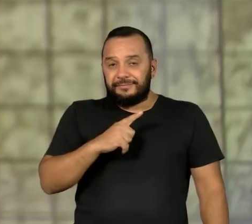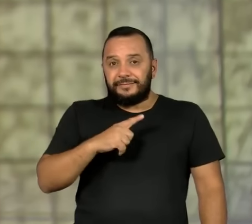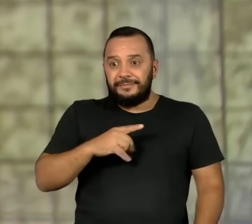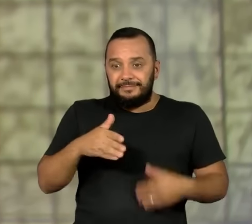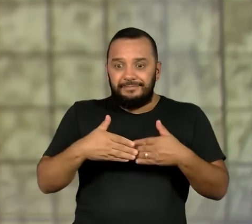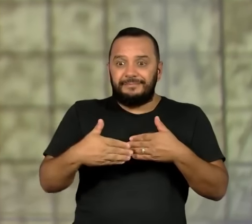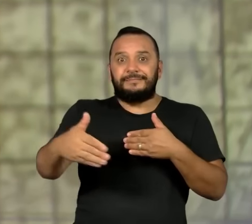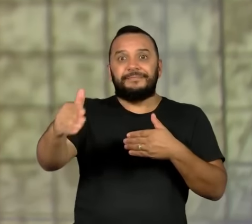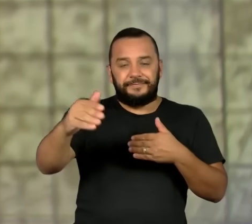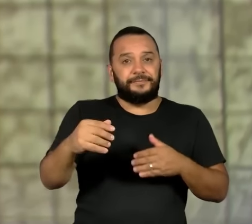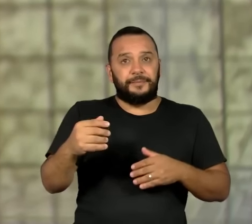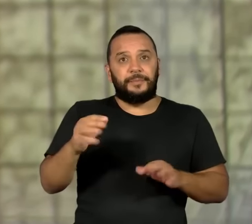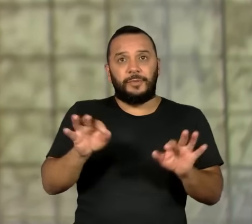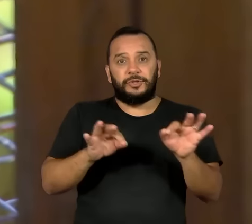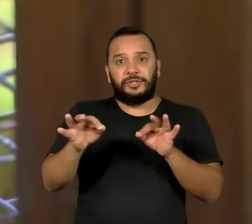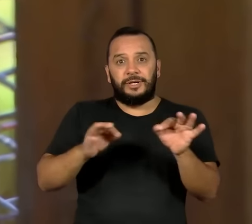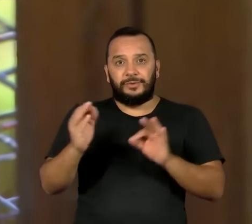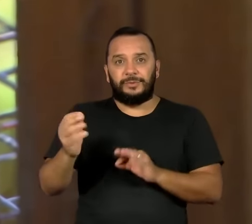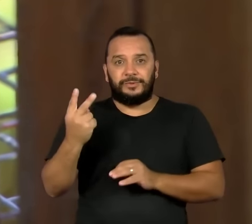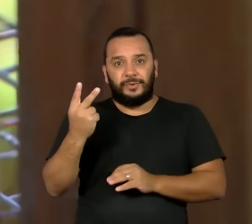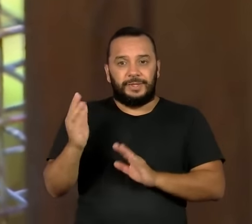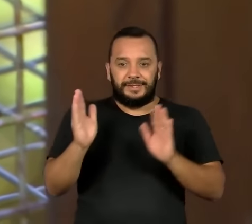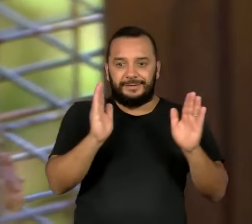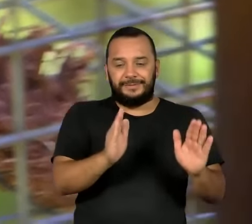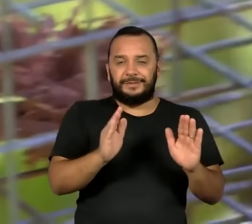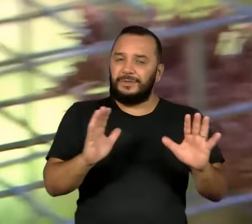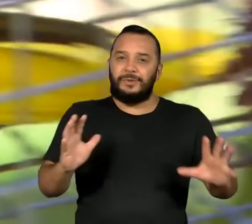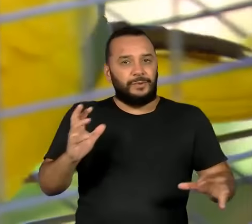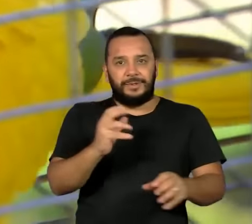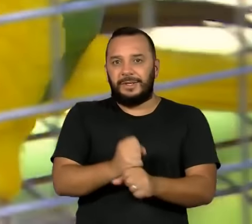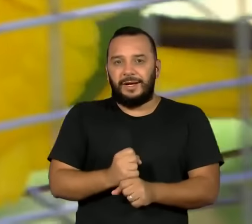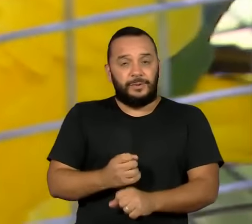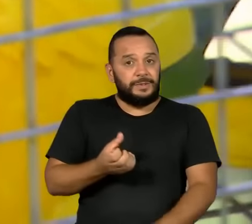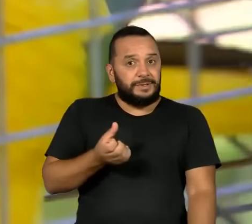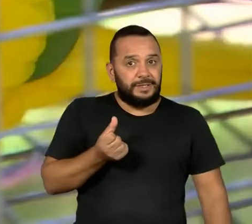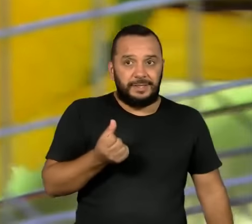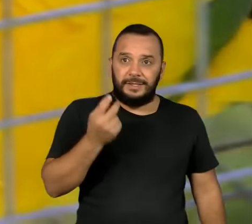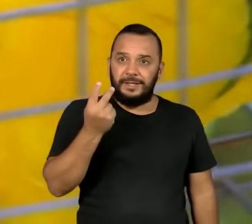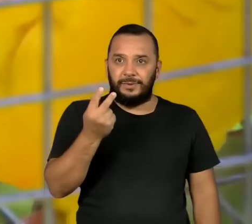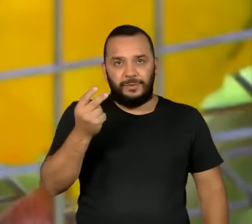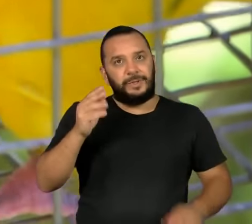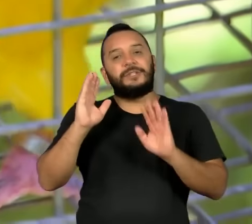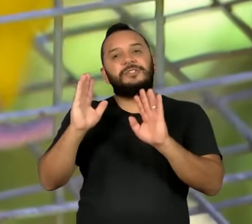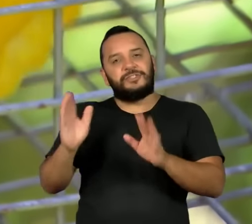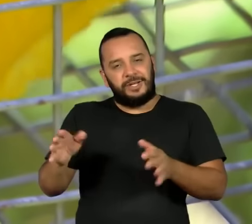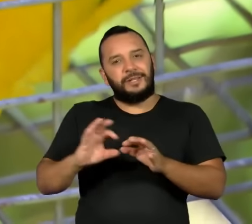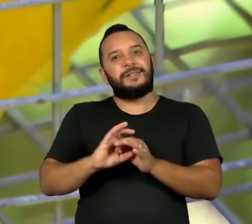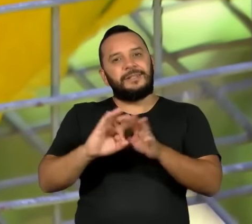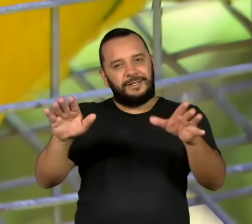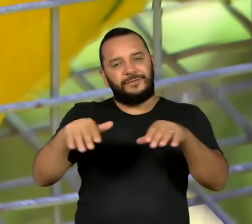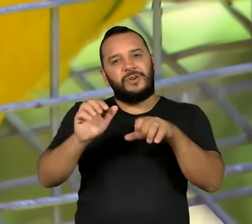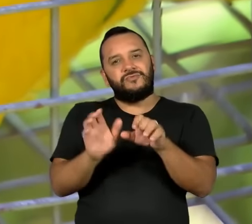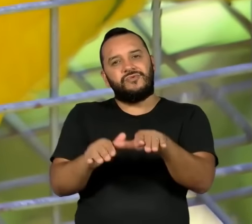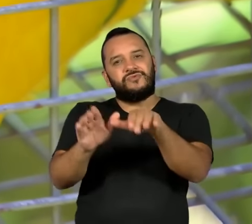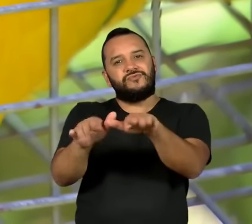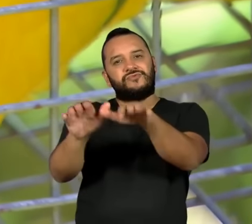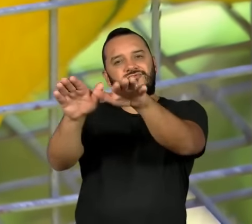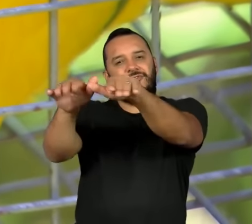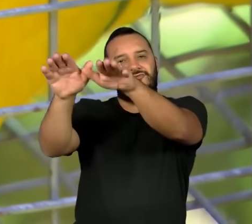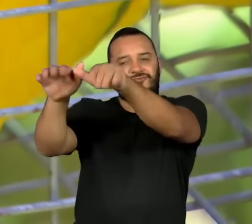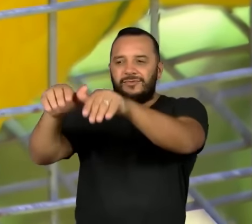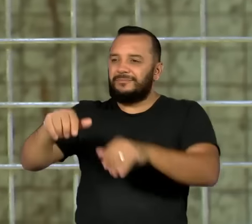agora da etapa 2 do projeto, chegando ao número aproximado de 62 indivíduos já reintroduzidos na natureza. Nós